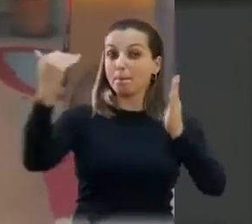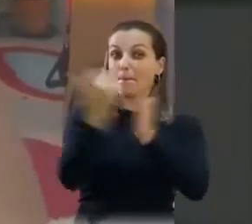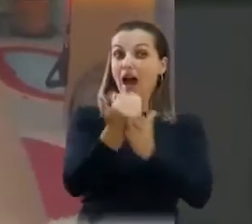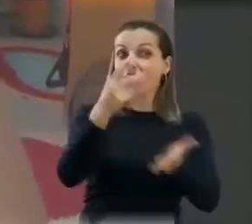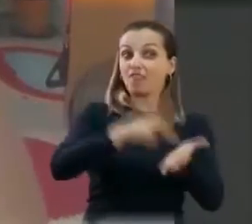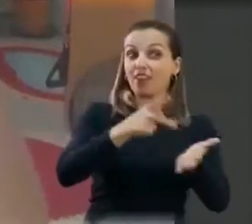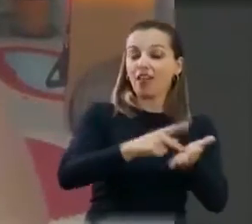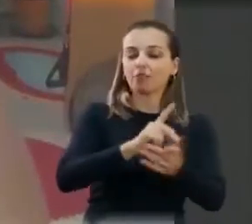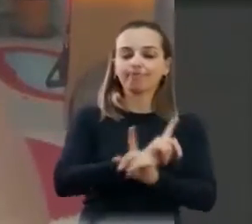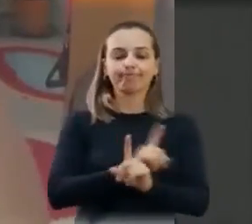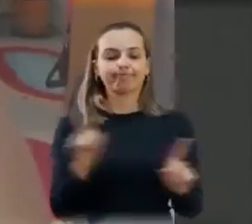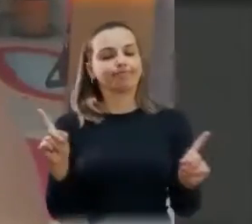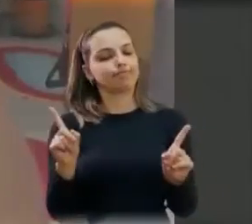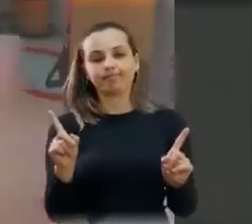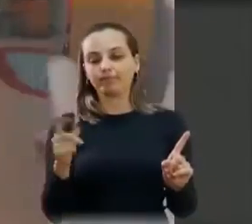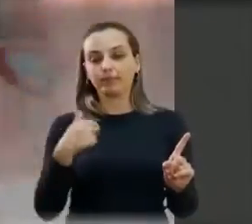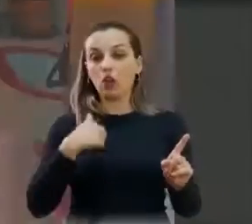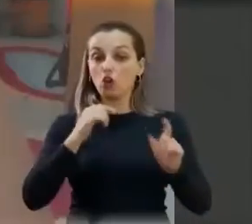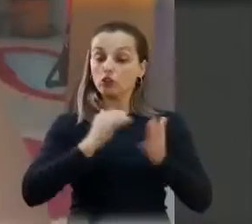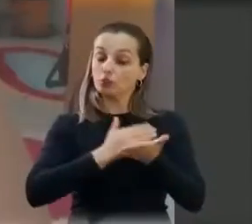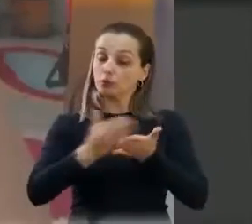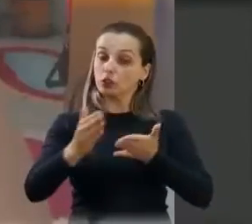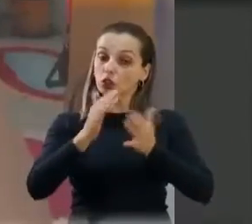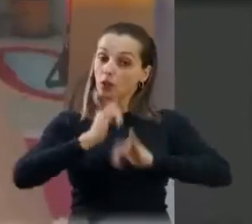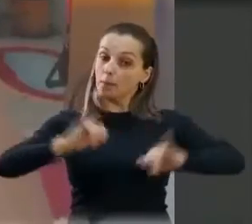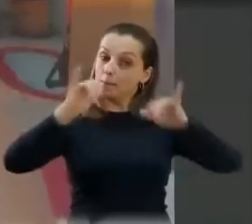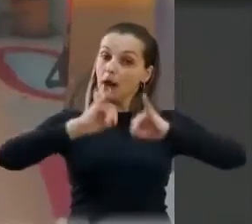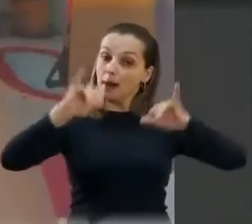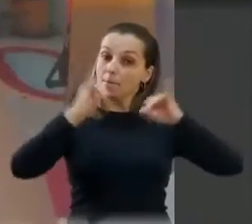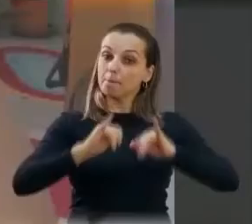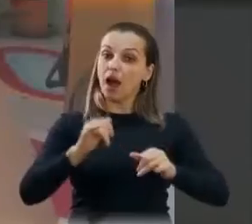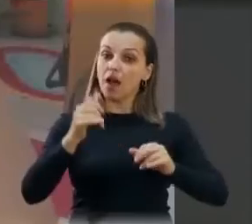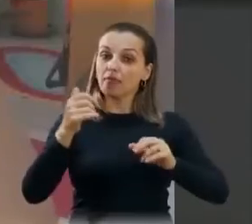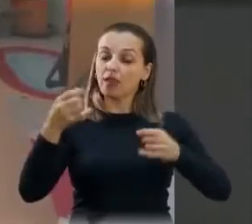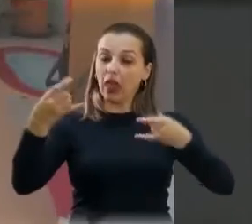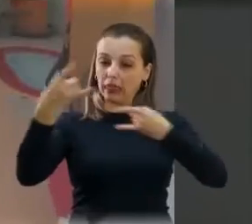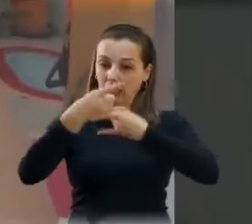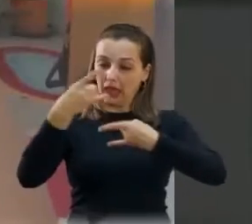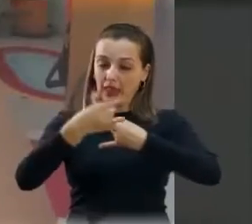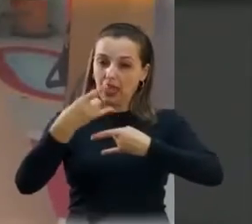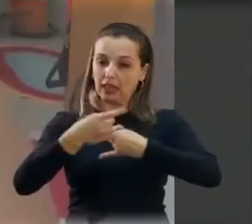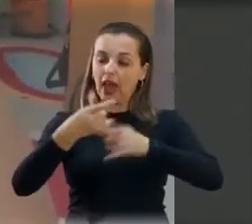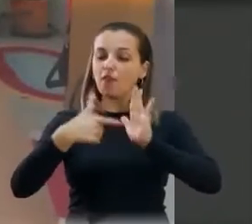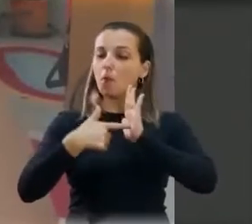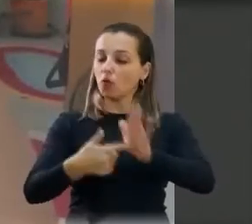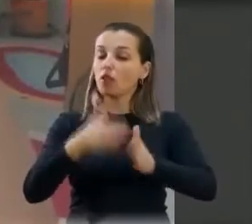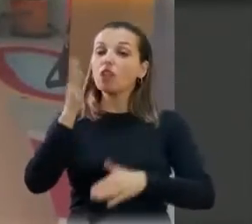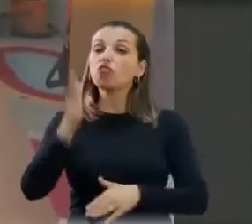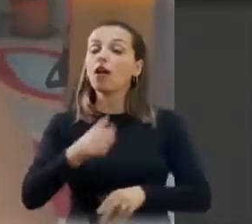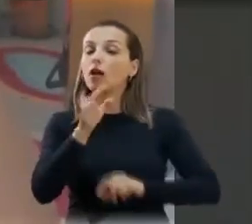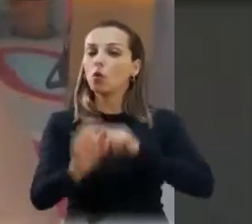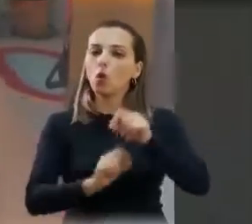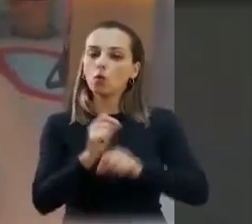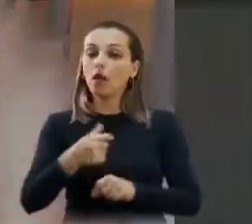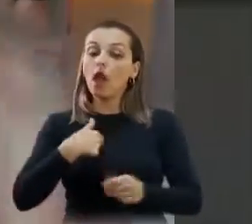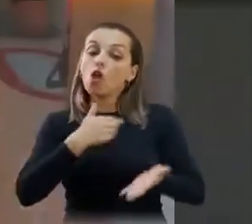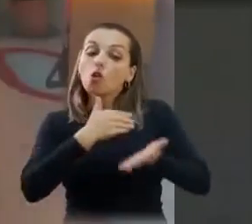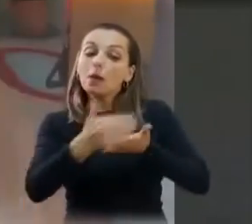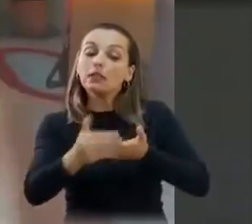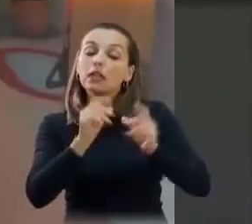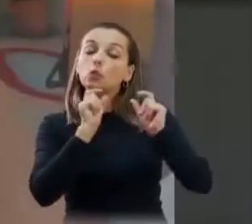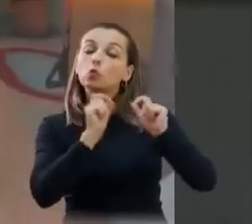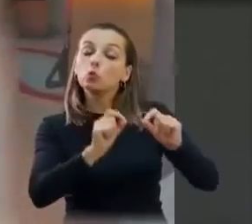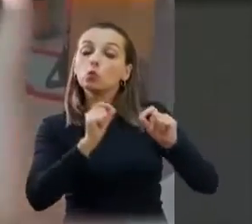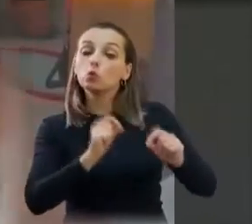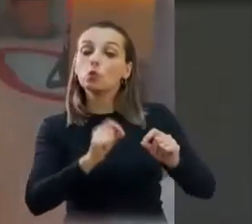estou iniciando uma grande campanha, já soltei nas lives que eu fiz, nas últimas horas, que eu estou iniciando uma